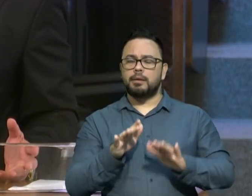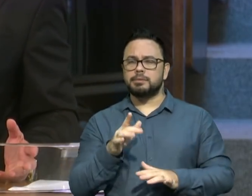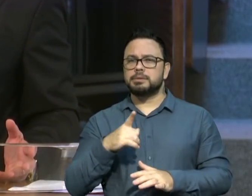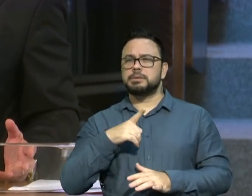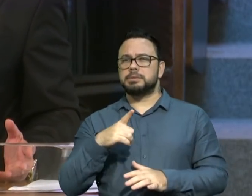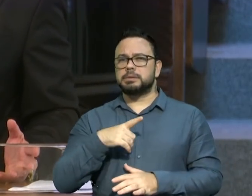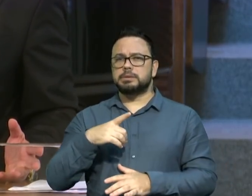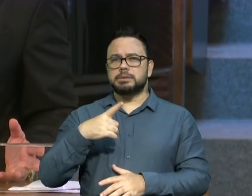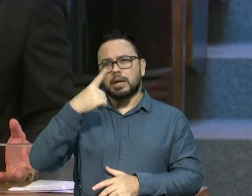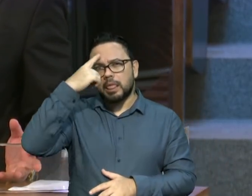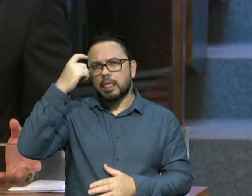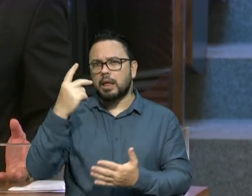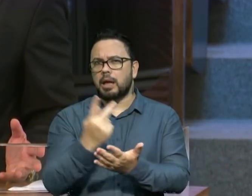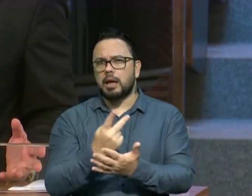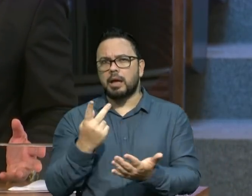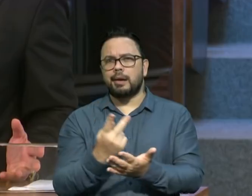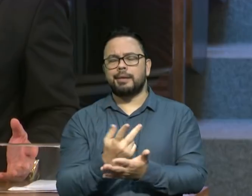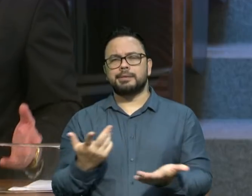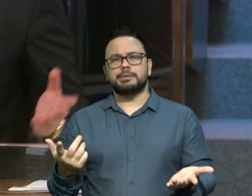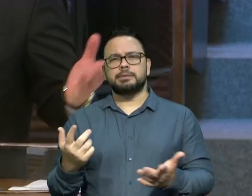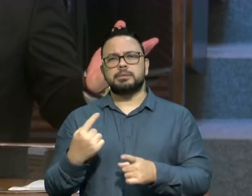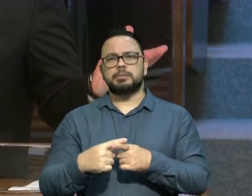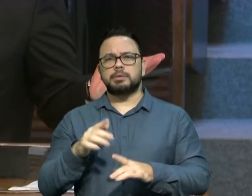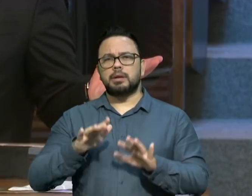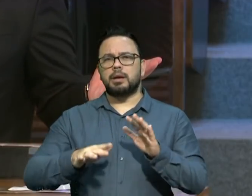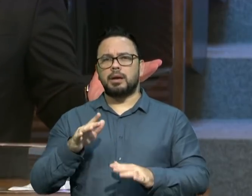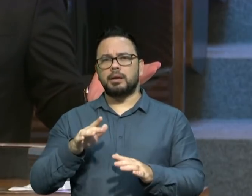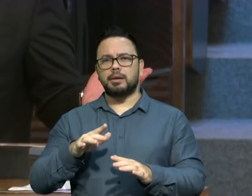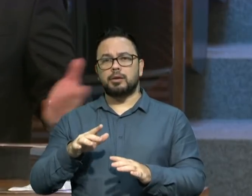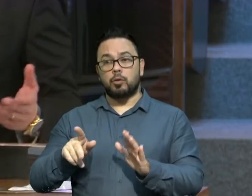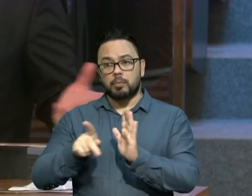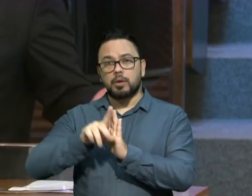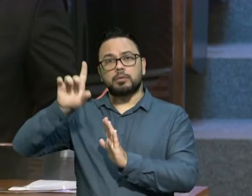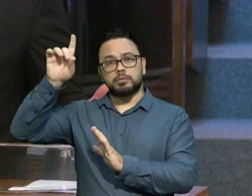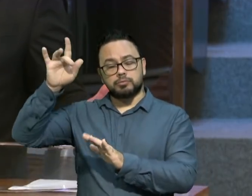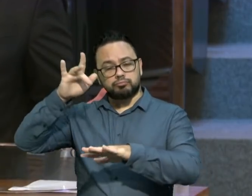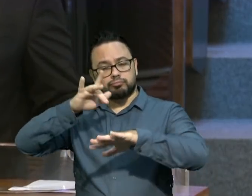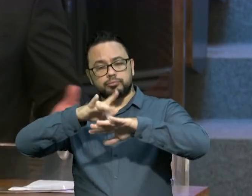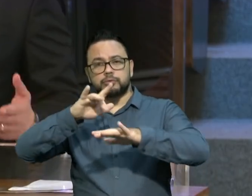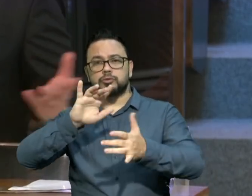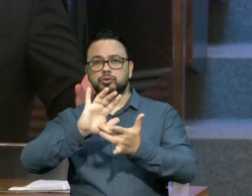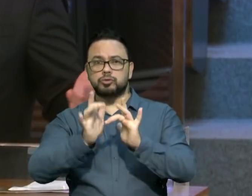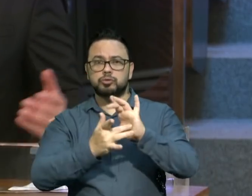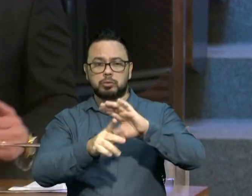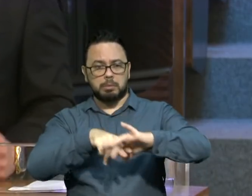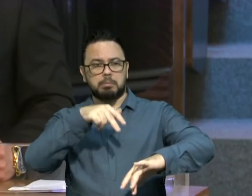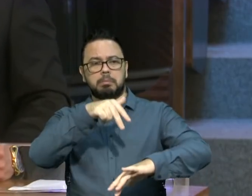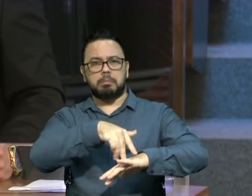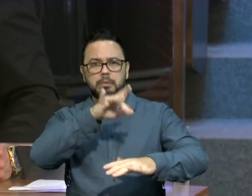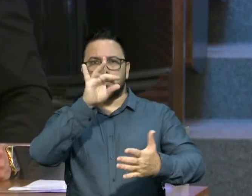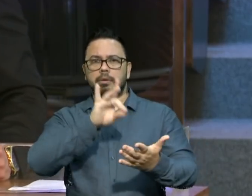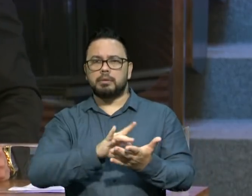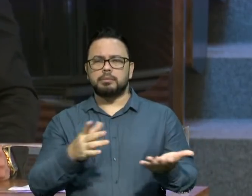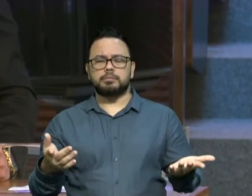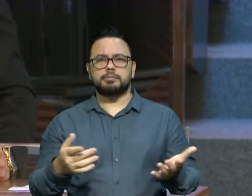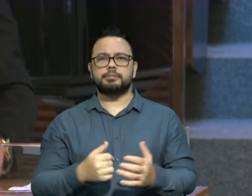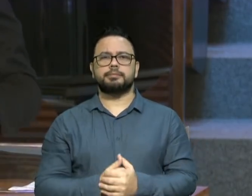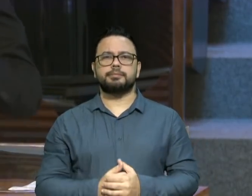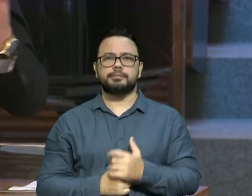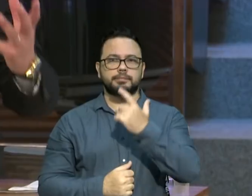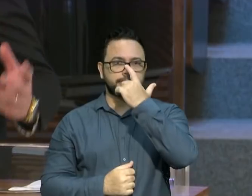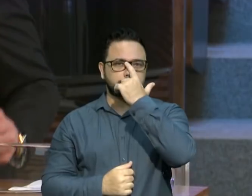de Deus porque temos asseverado contra Deus que ele ressuscitou a Cristo ao qual ele não ressuscitou se é certo que os mortos não ressuscitam